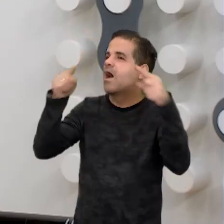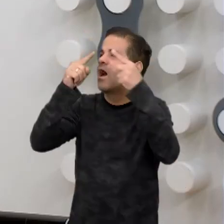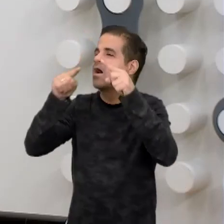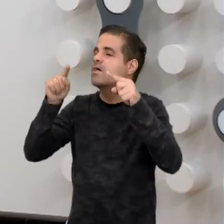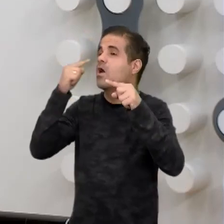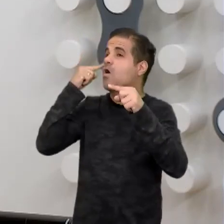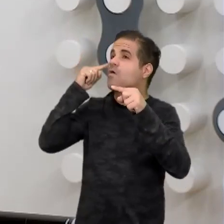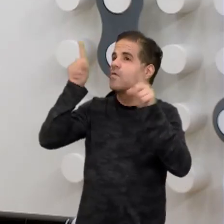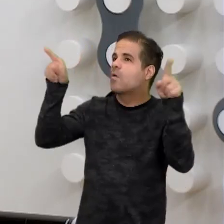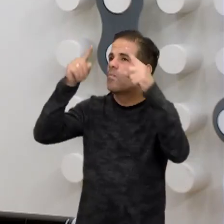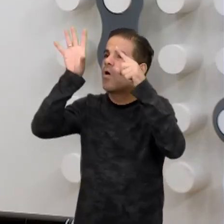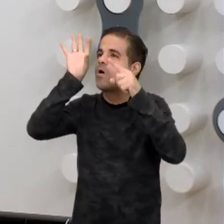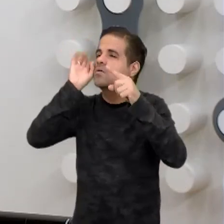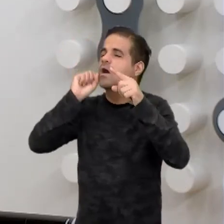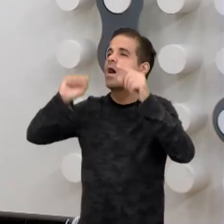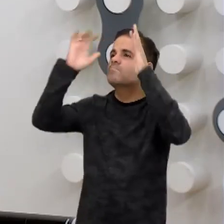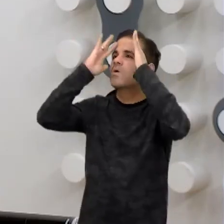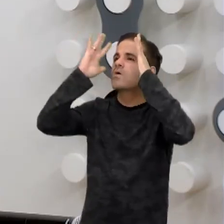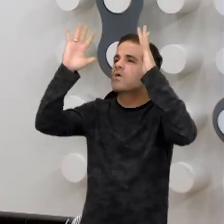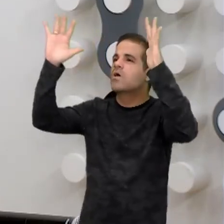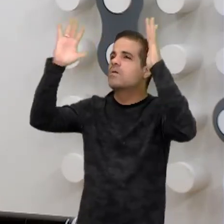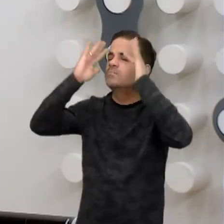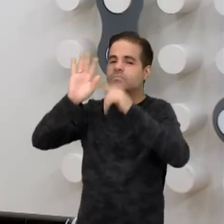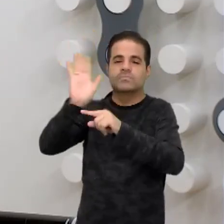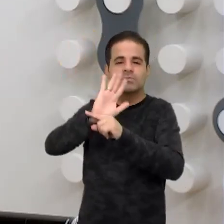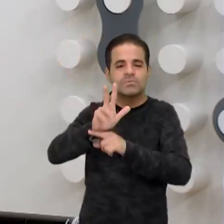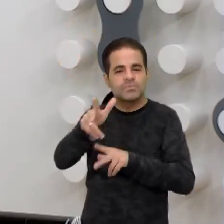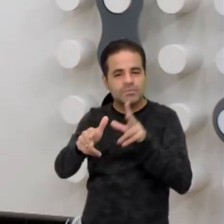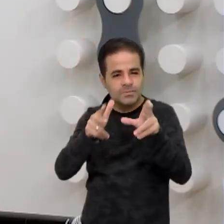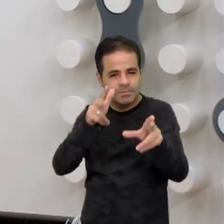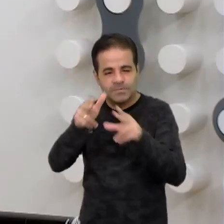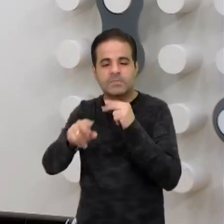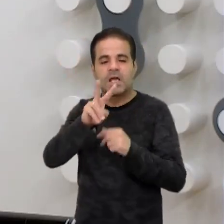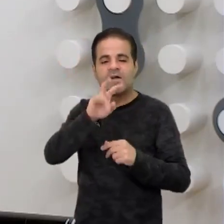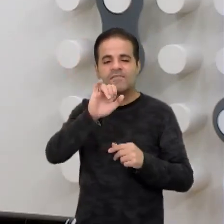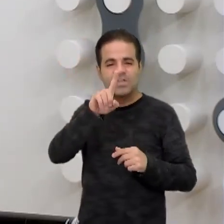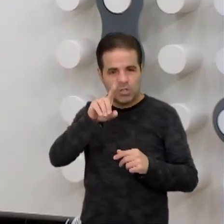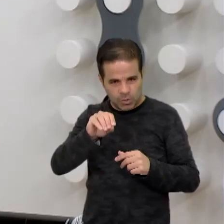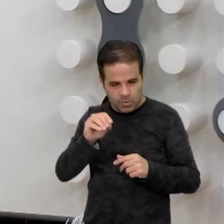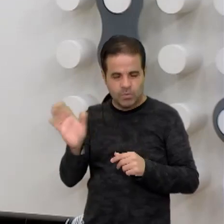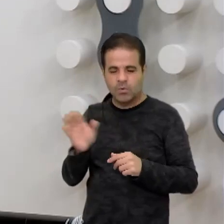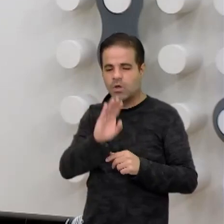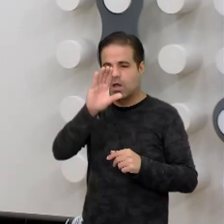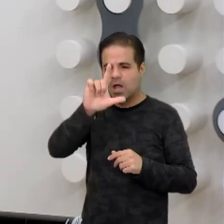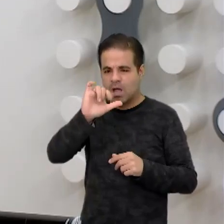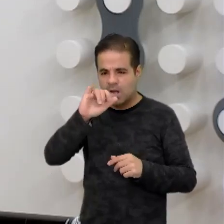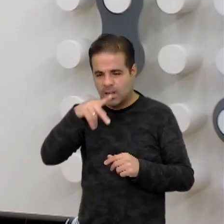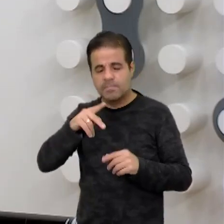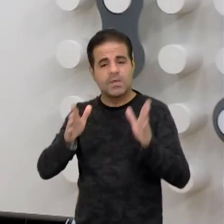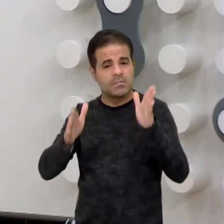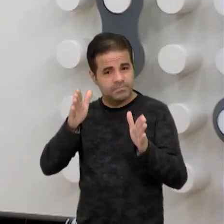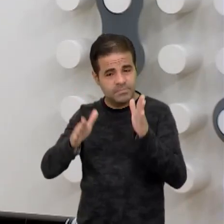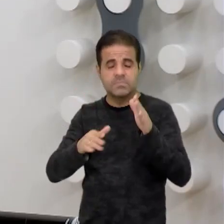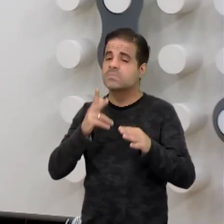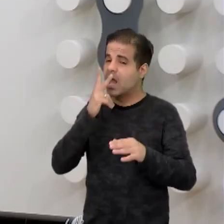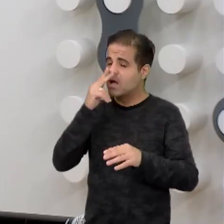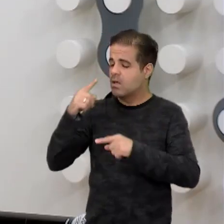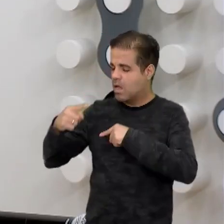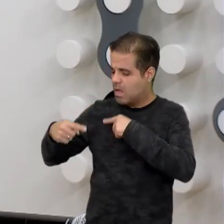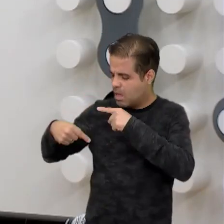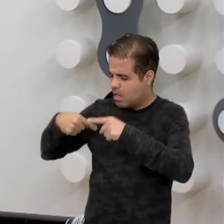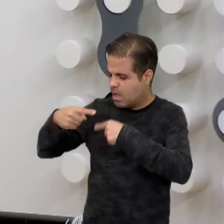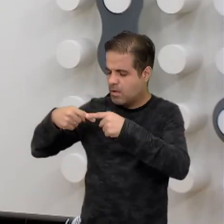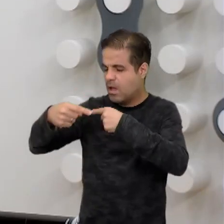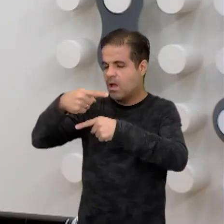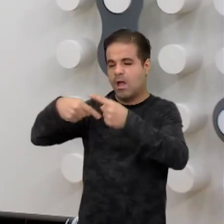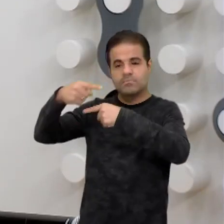ouvia a música, pensava num videoclipe. É interessante pensar nisso porque talvez as gerações